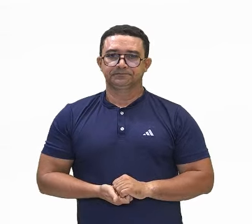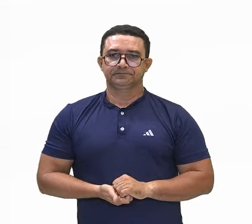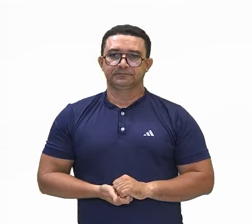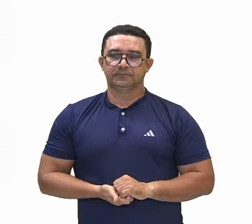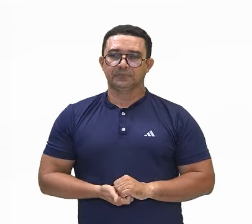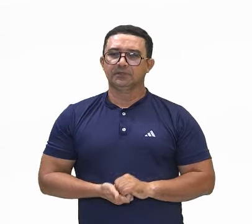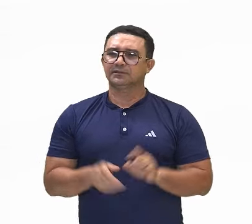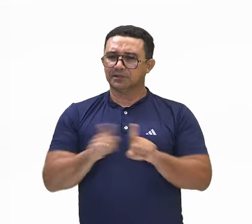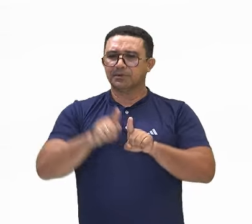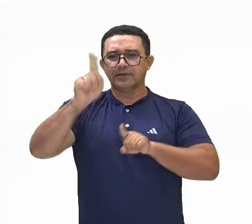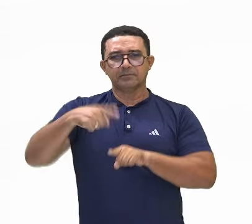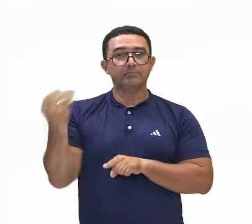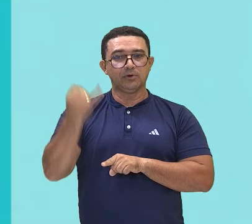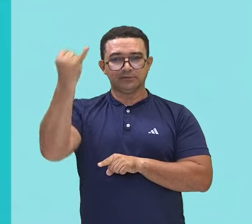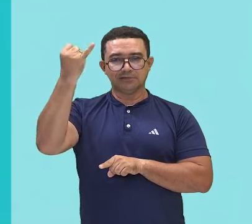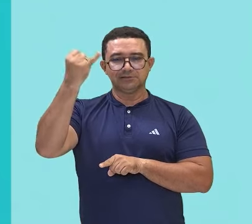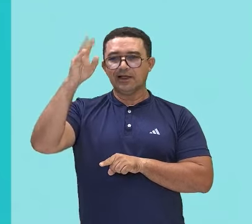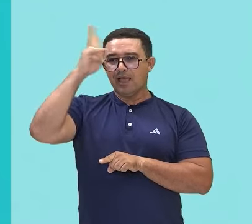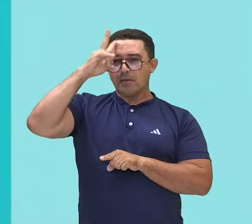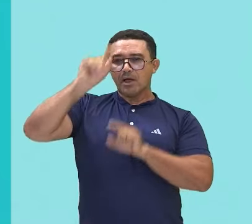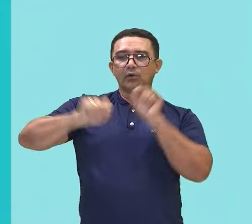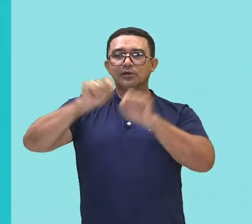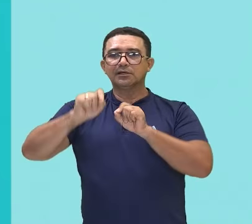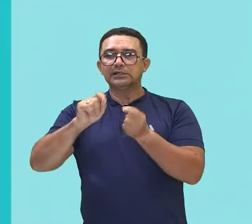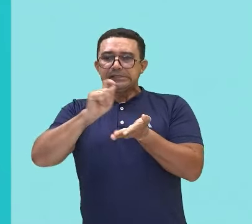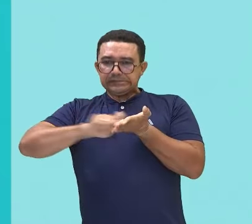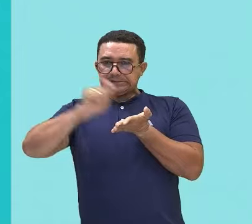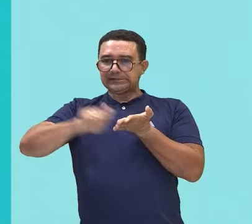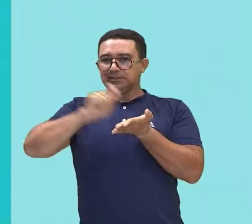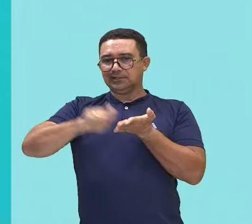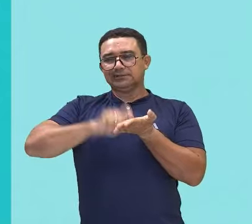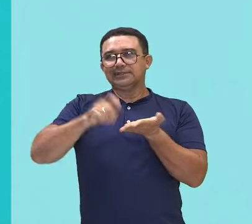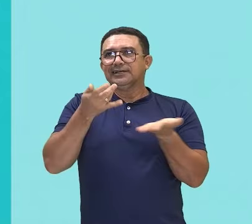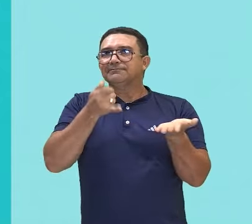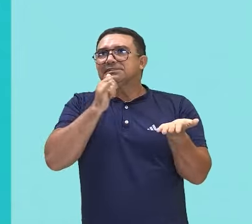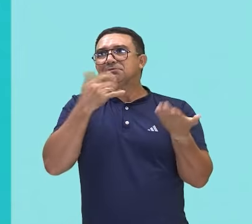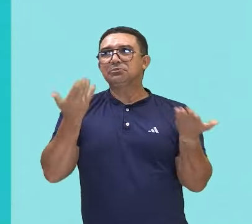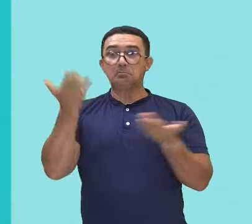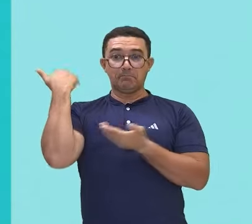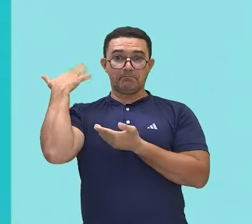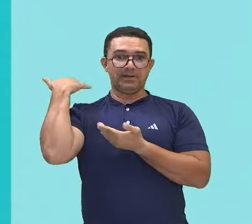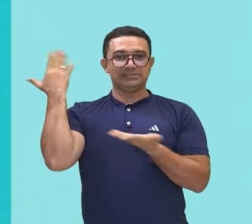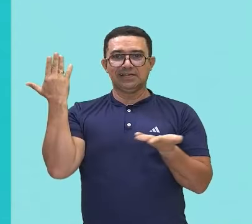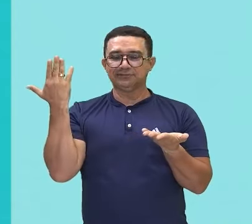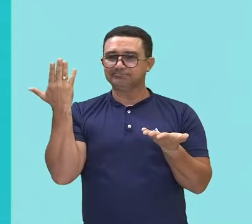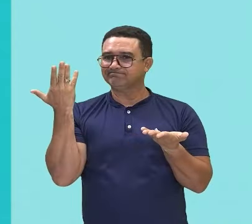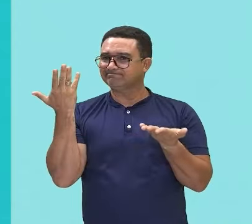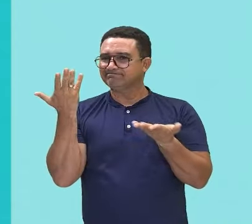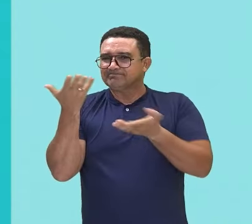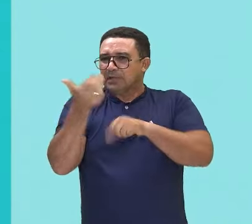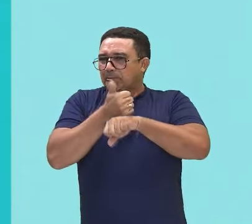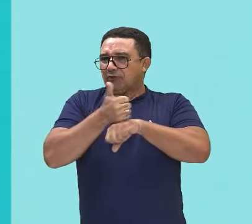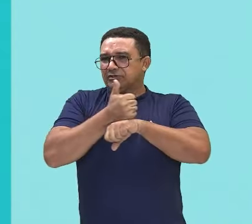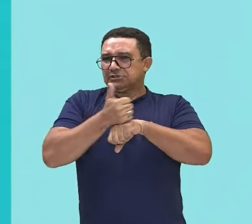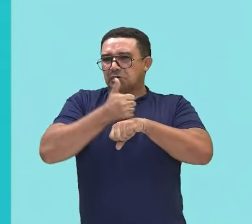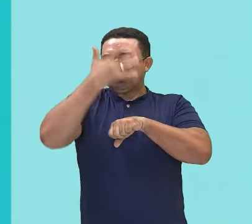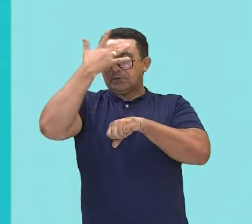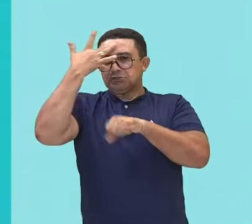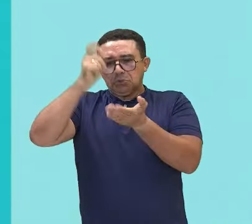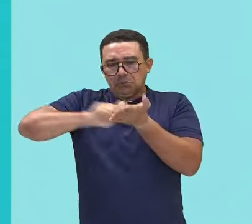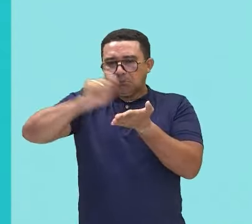Vale lembrar que à época, gente, a escrita não era, digamos, uma profissão bem vista